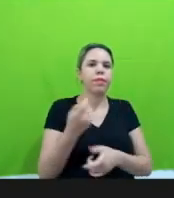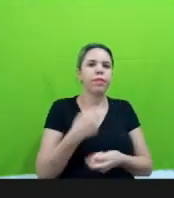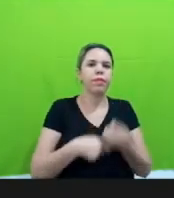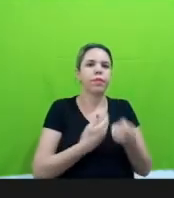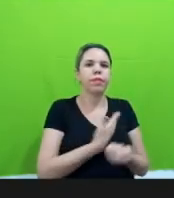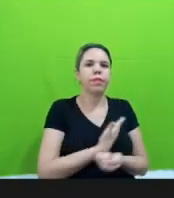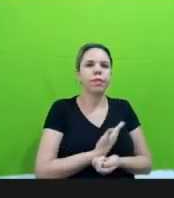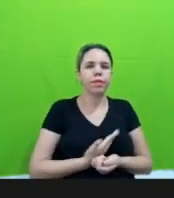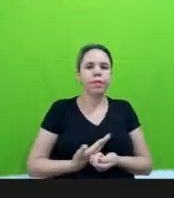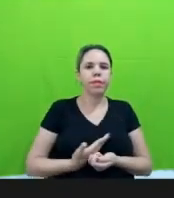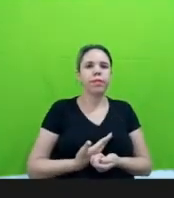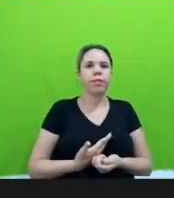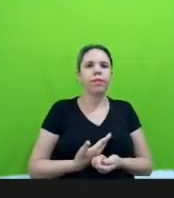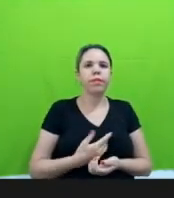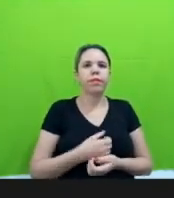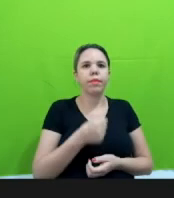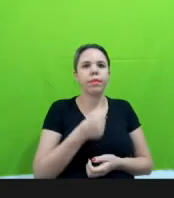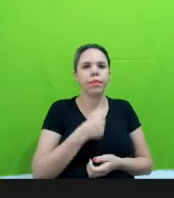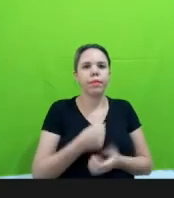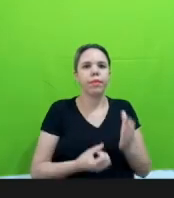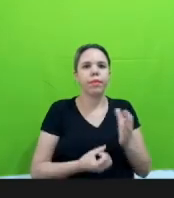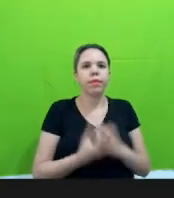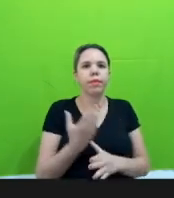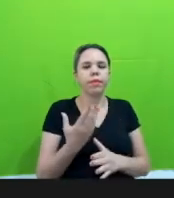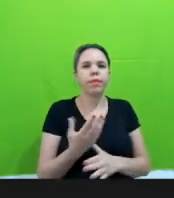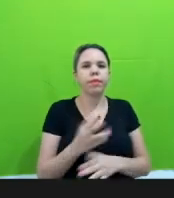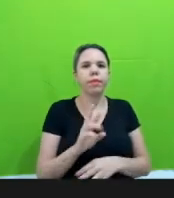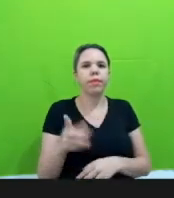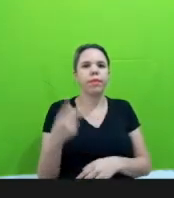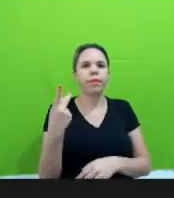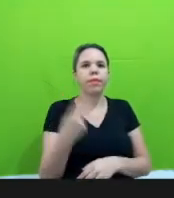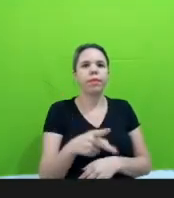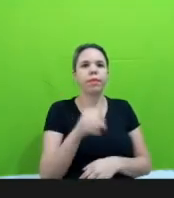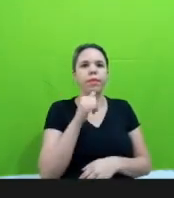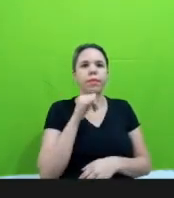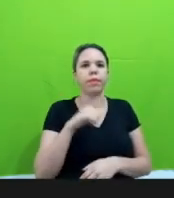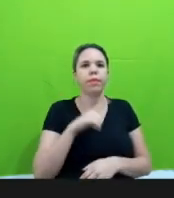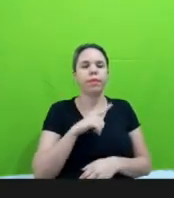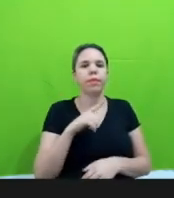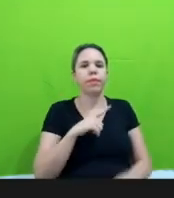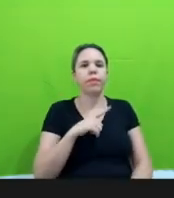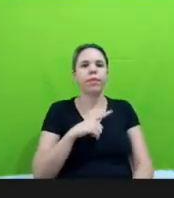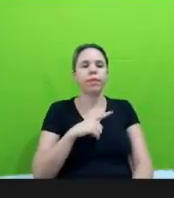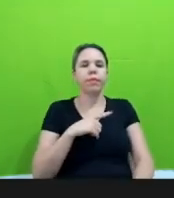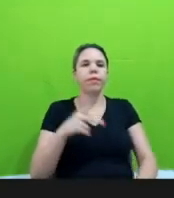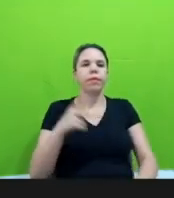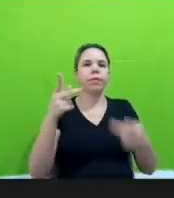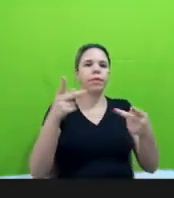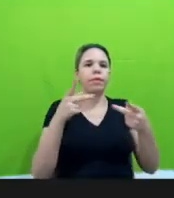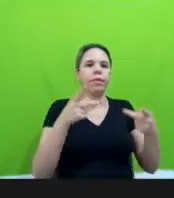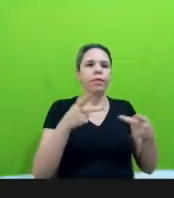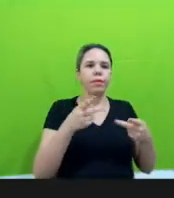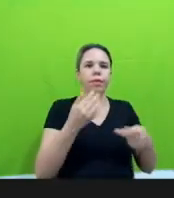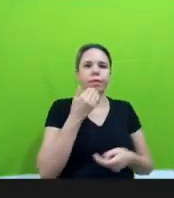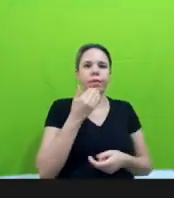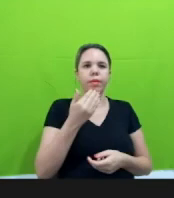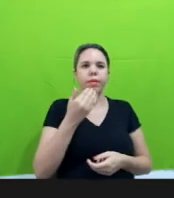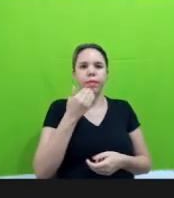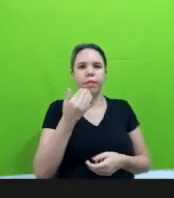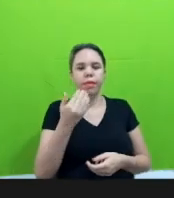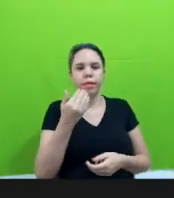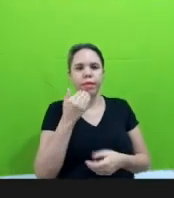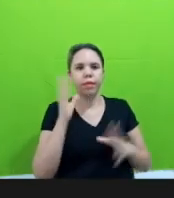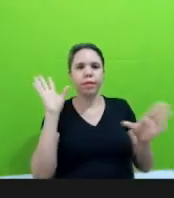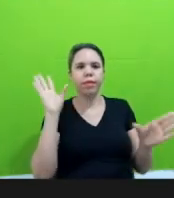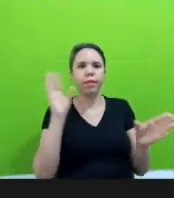seja da imprensa, que tem parte fundamental nisso, mas não só dela, e convidar as pessoas a fazerem pedidos e pedidos sobre tudo. Eu sempre